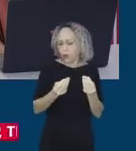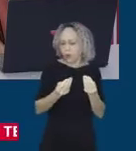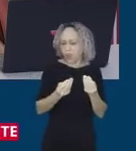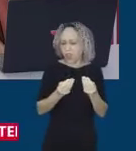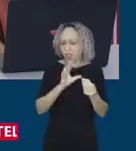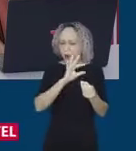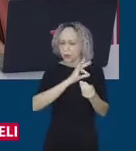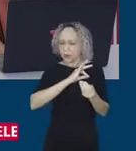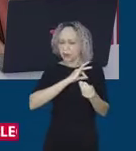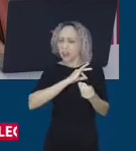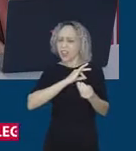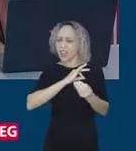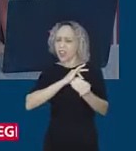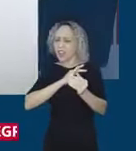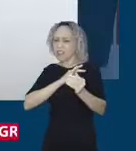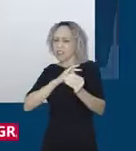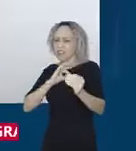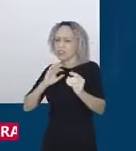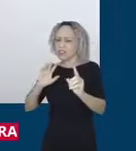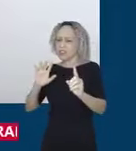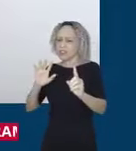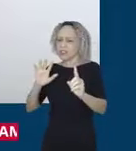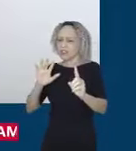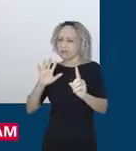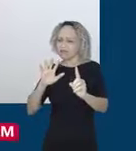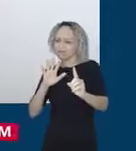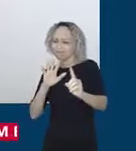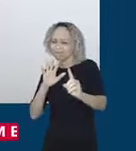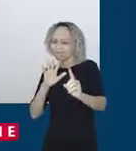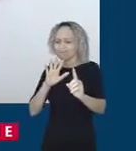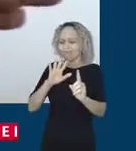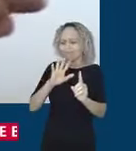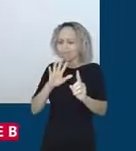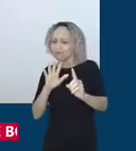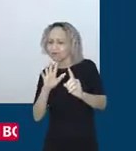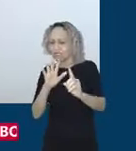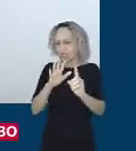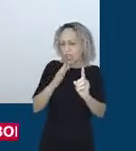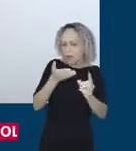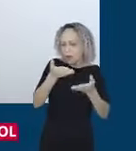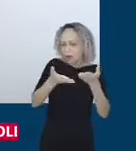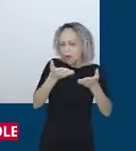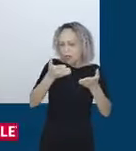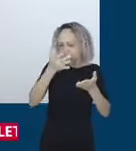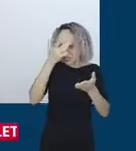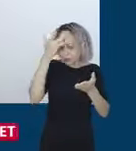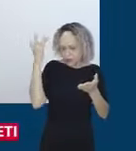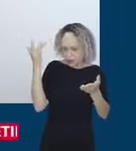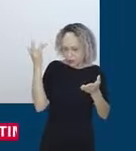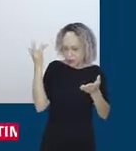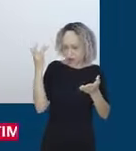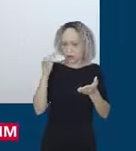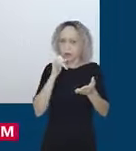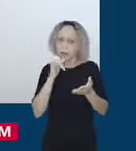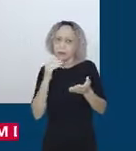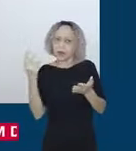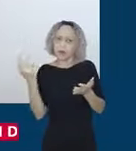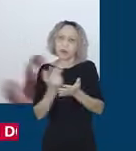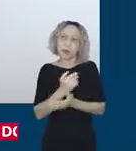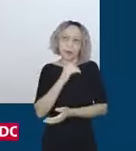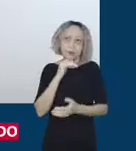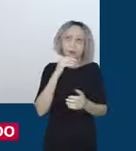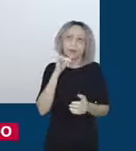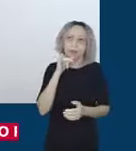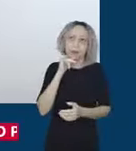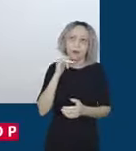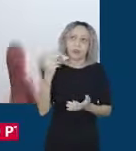essa questão, sobre aquilo que aconteceu nos Estados Unidos, aconteceu no meu estado, no Rio Grande do Sul, que eu